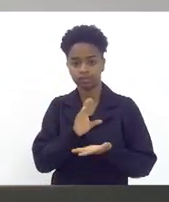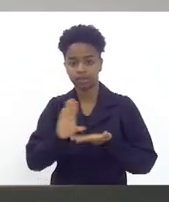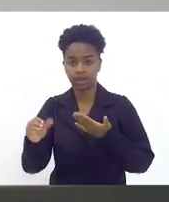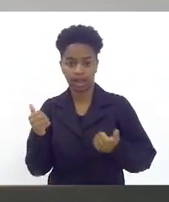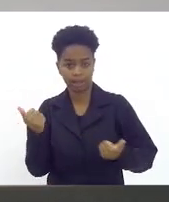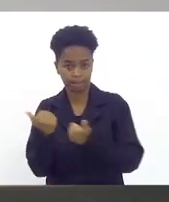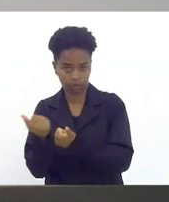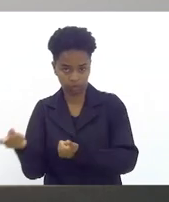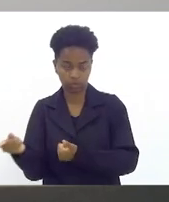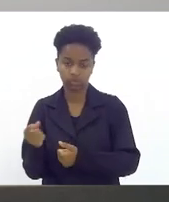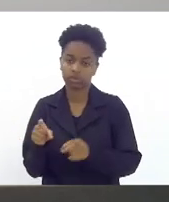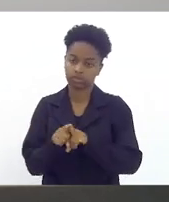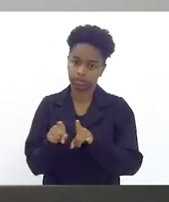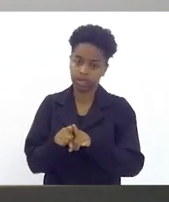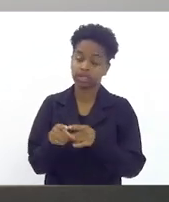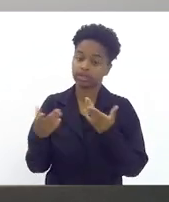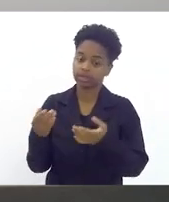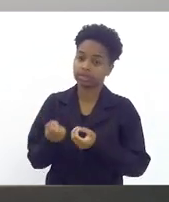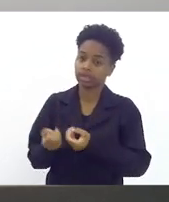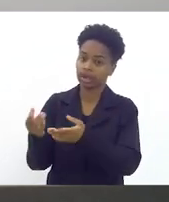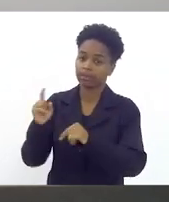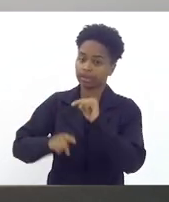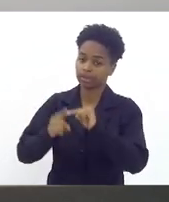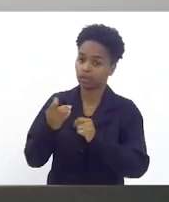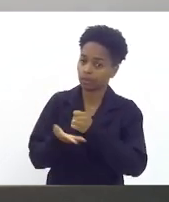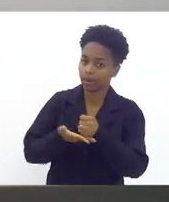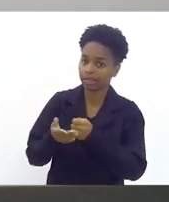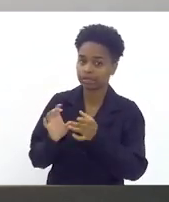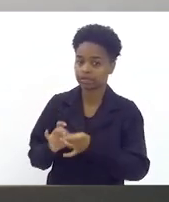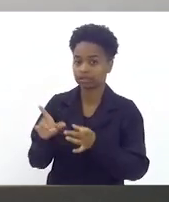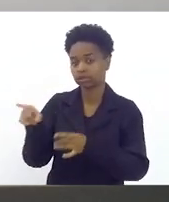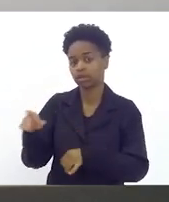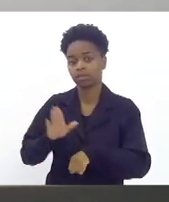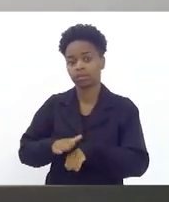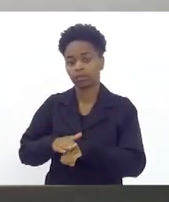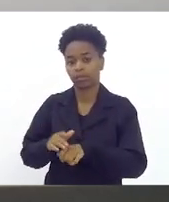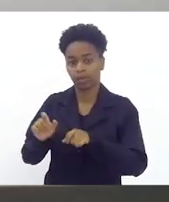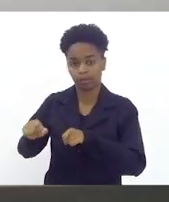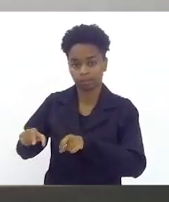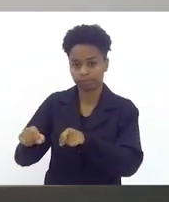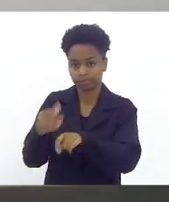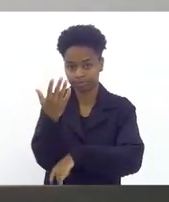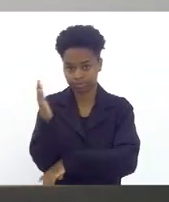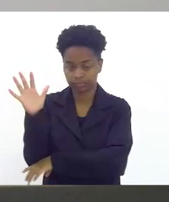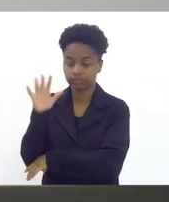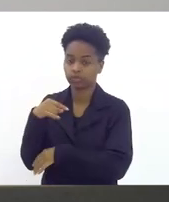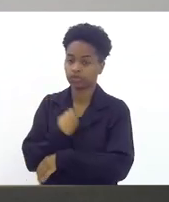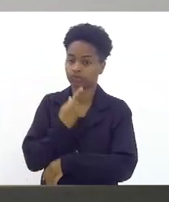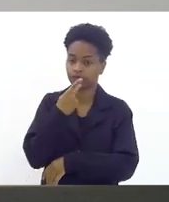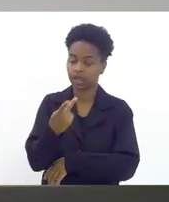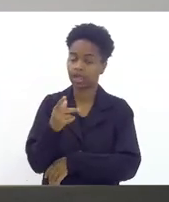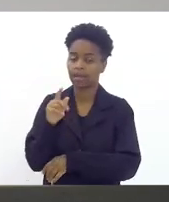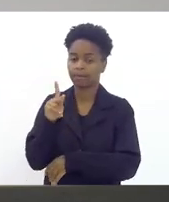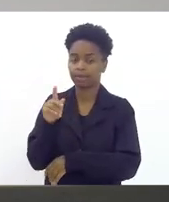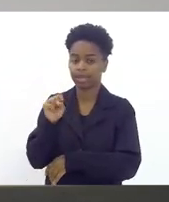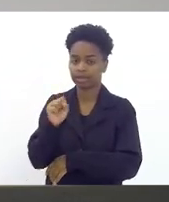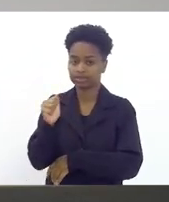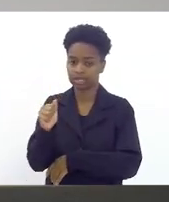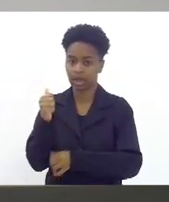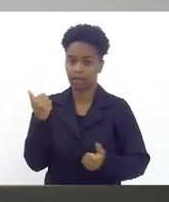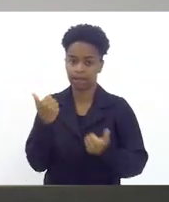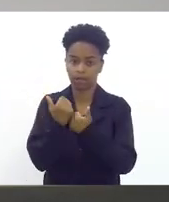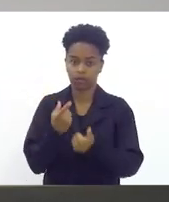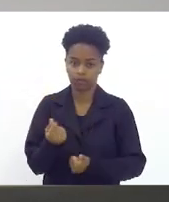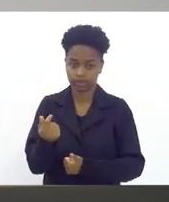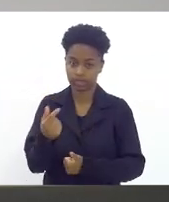proprietário então é um recurso que permite que ele execute a restauração e a gente chama isso também de PSA apoio financeiro Então essas